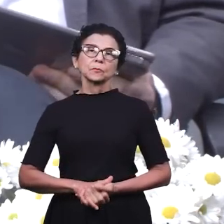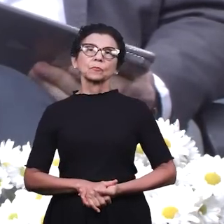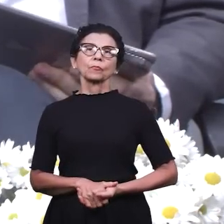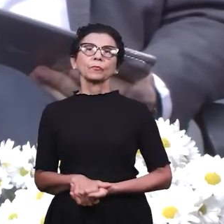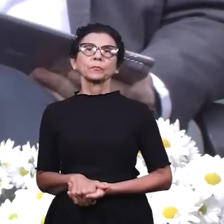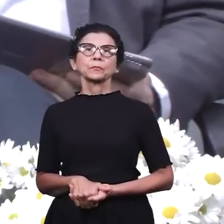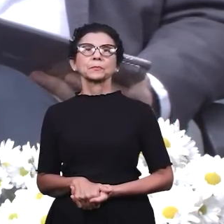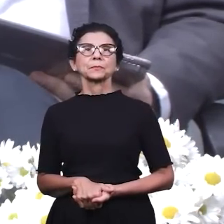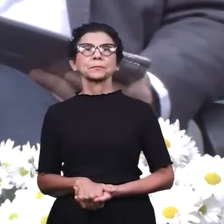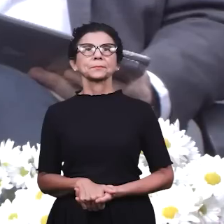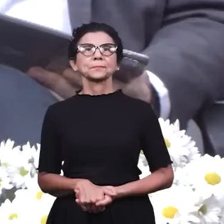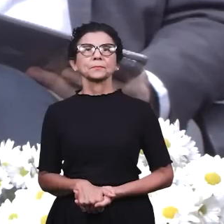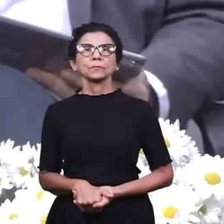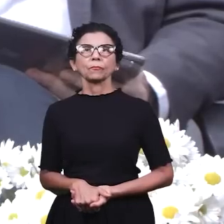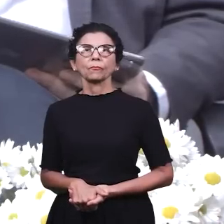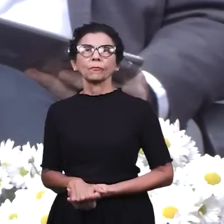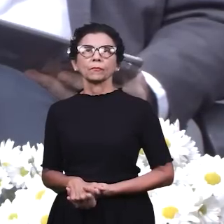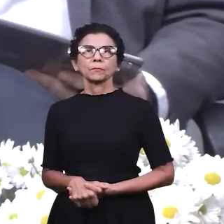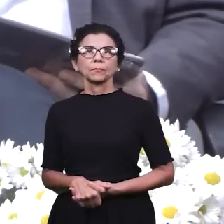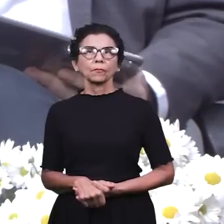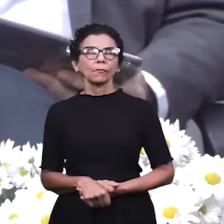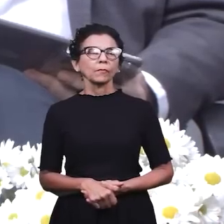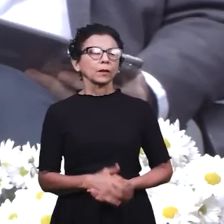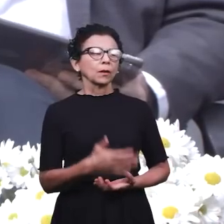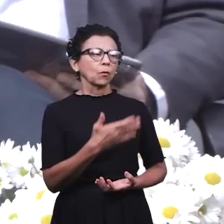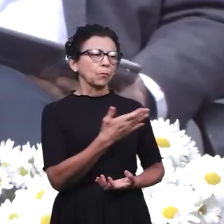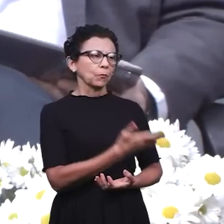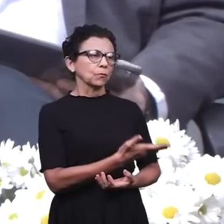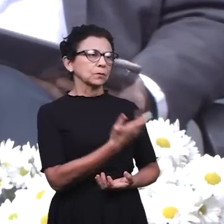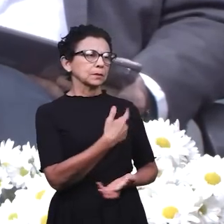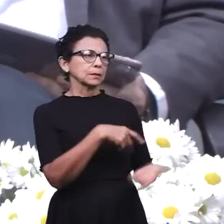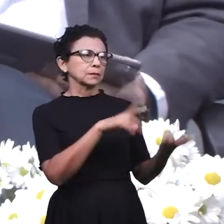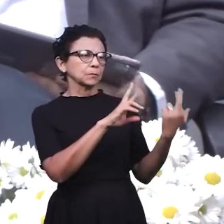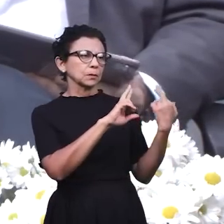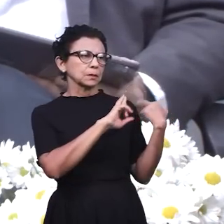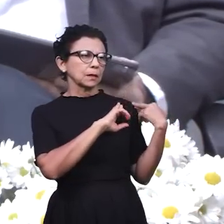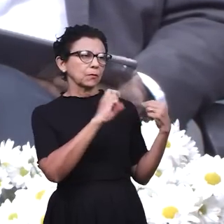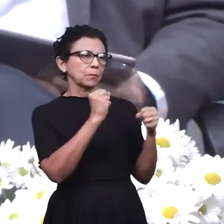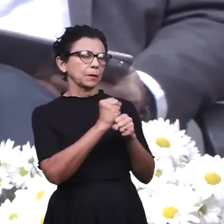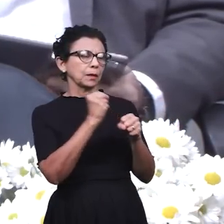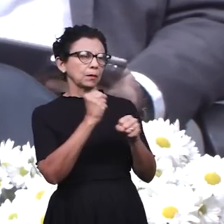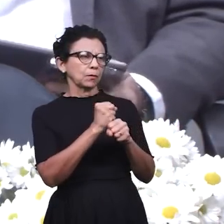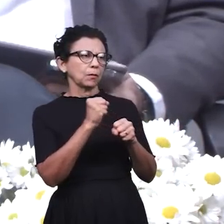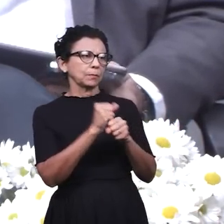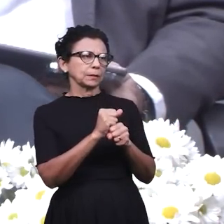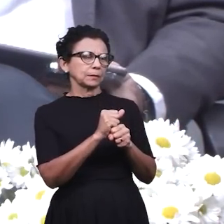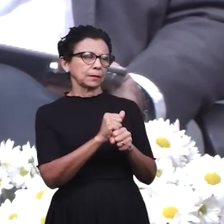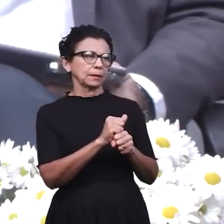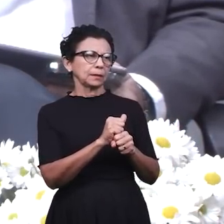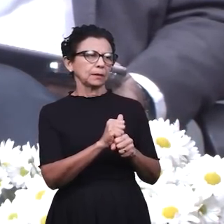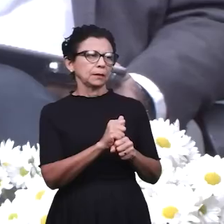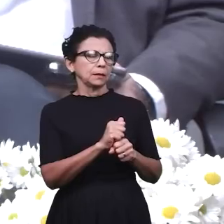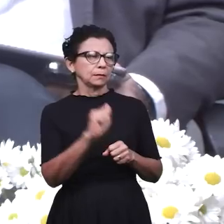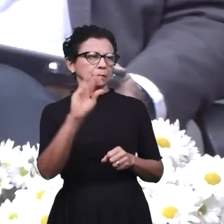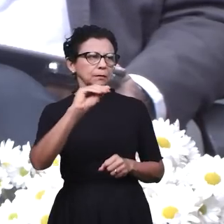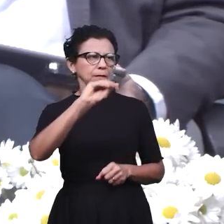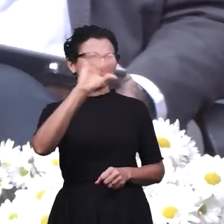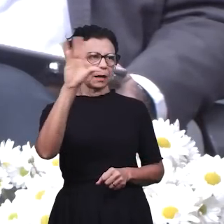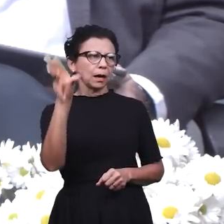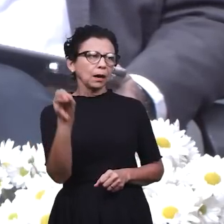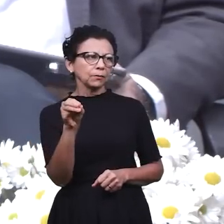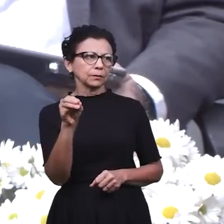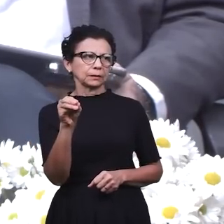você é responsável pela obra ali na Ásia, no Extremo Oriente, não é isso? Uhum. Que é aquela região ali. E nós temos